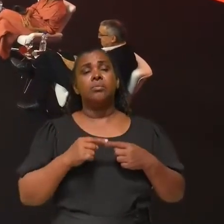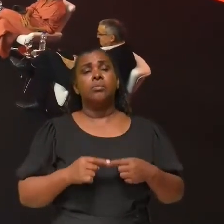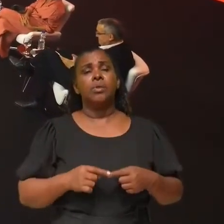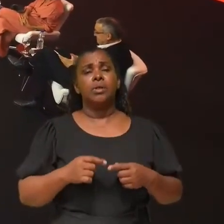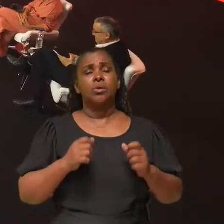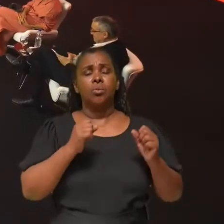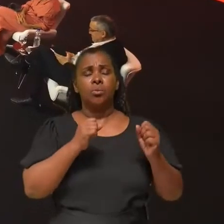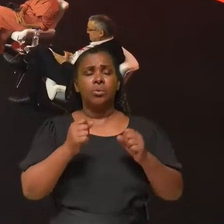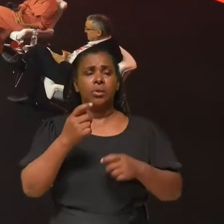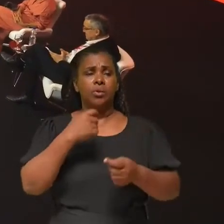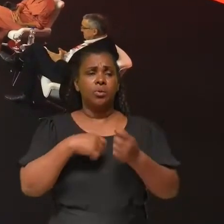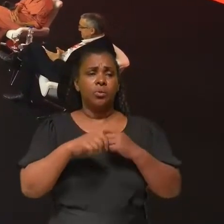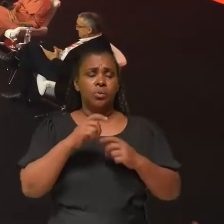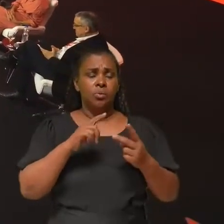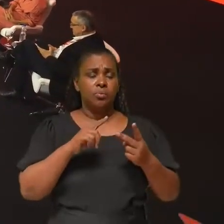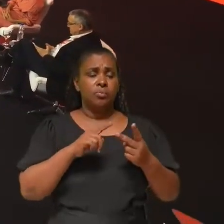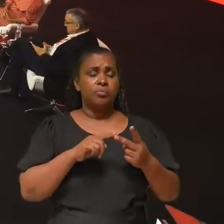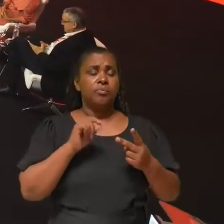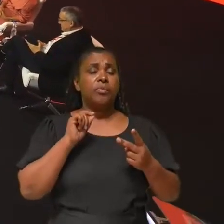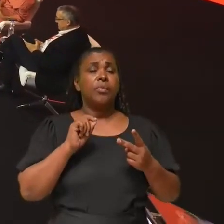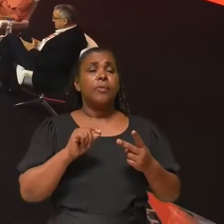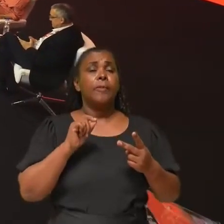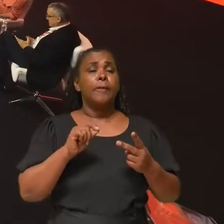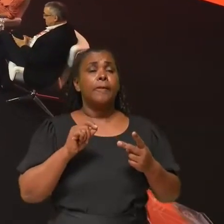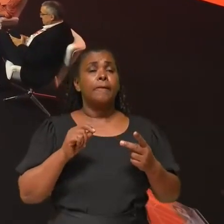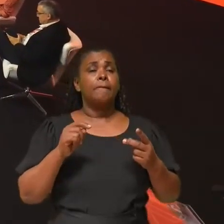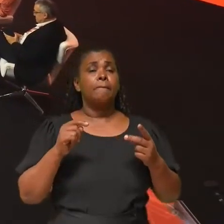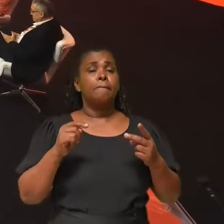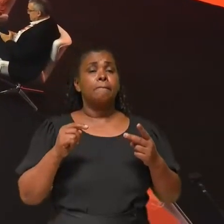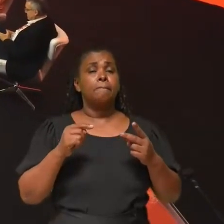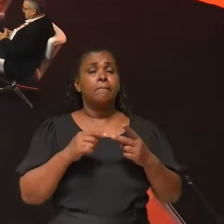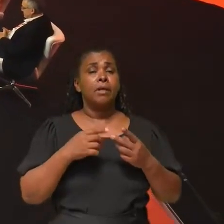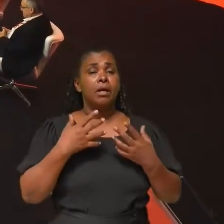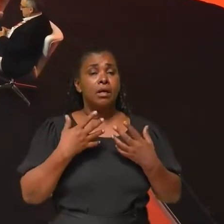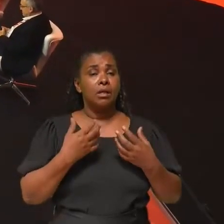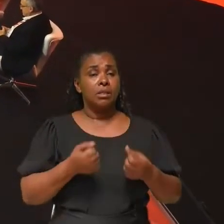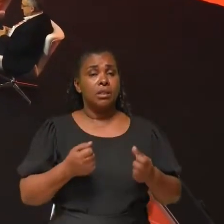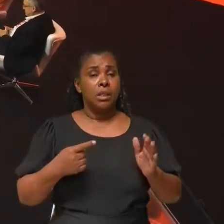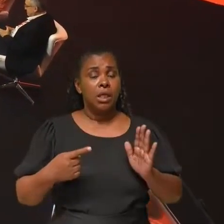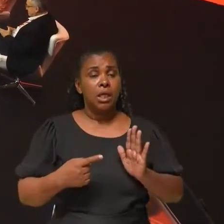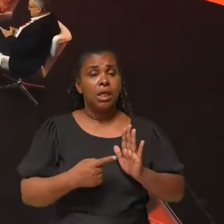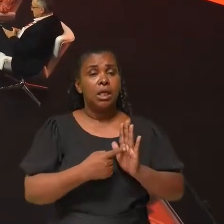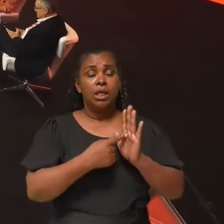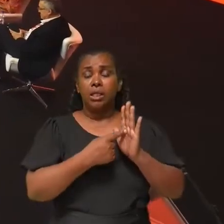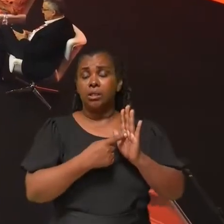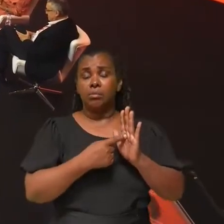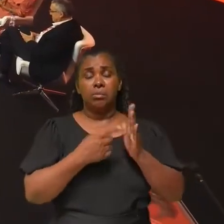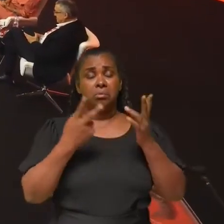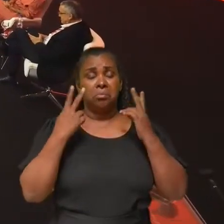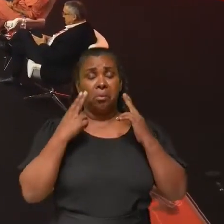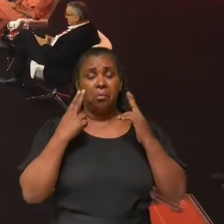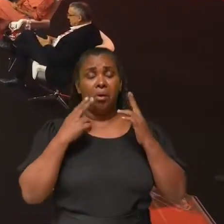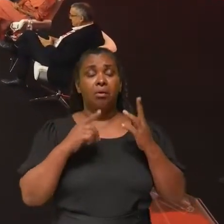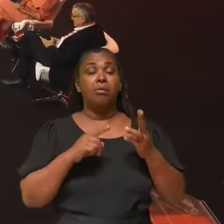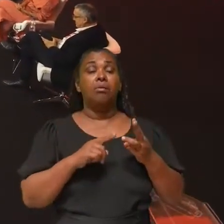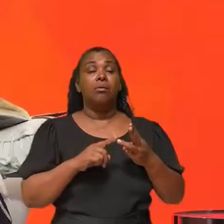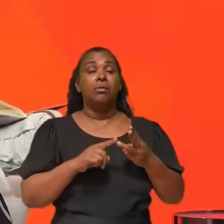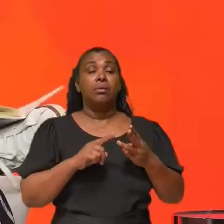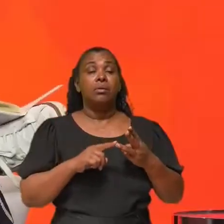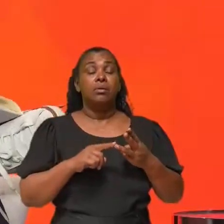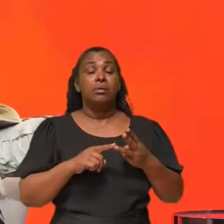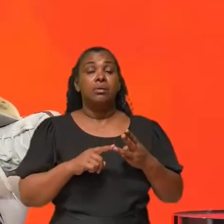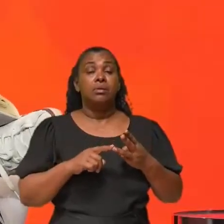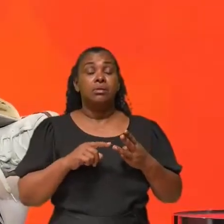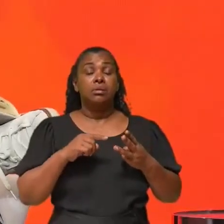com aceitar cometer crimes, e outro, o que isso tem a ver com a gente, né? O que a gente